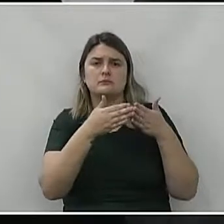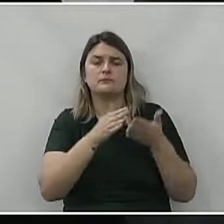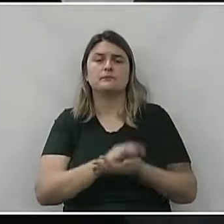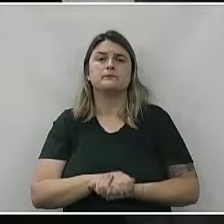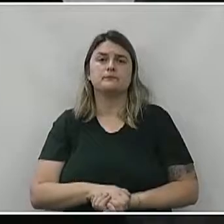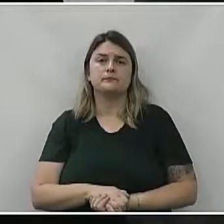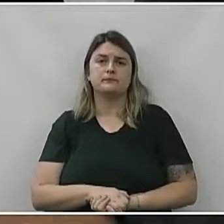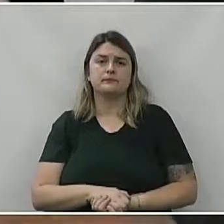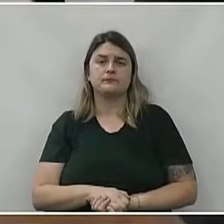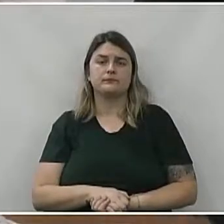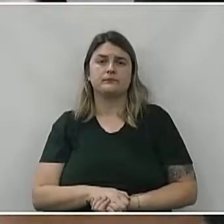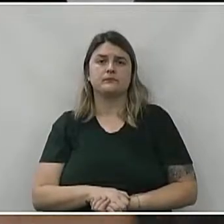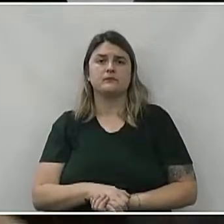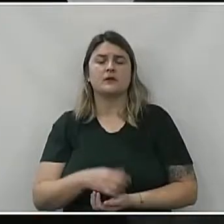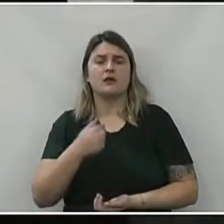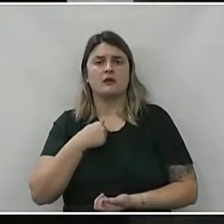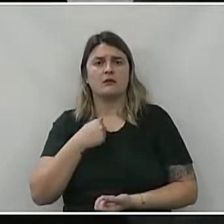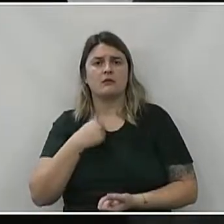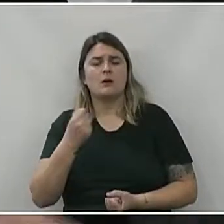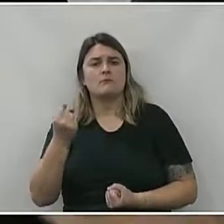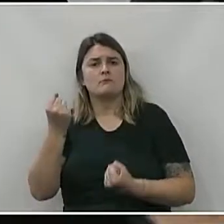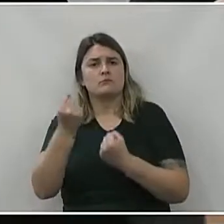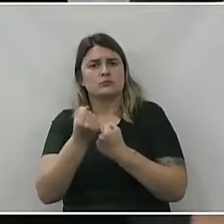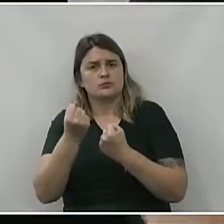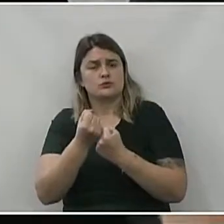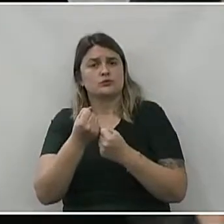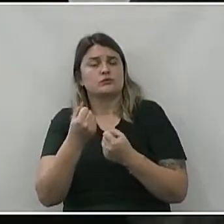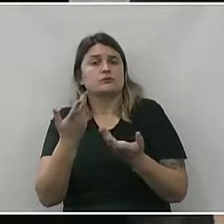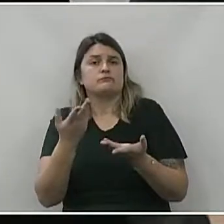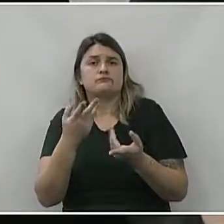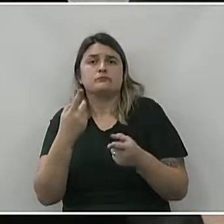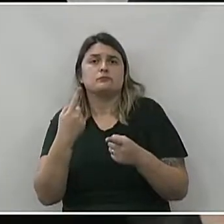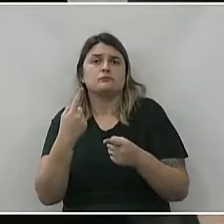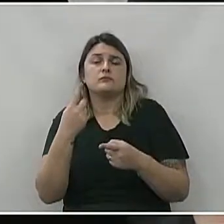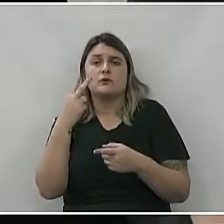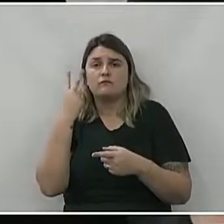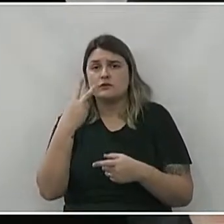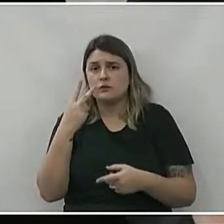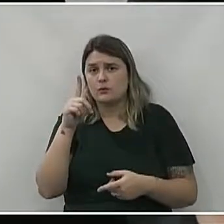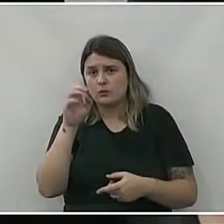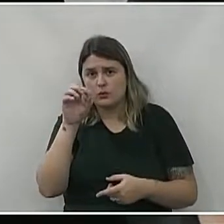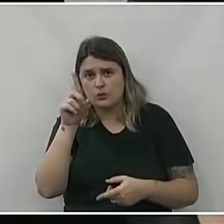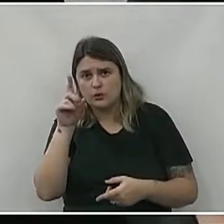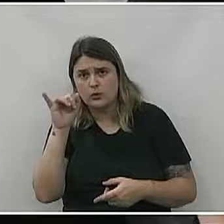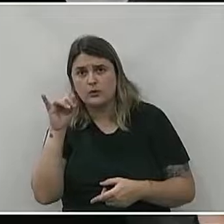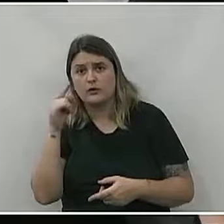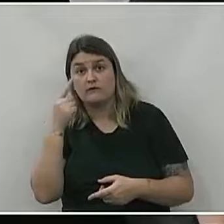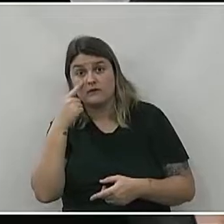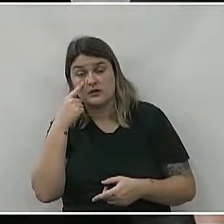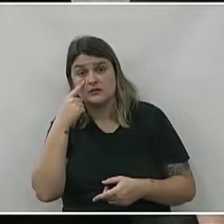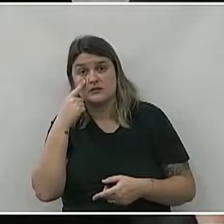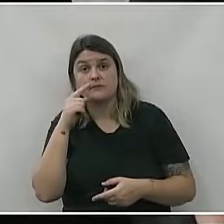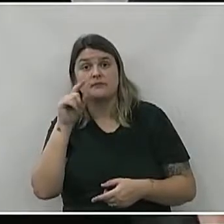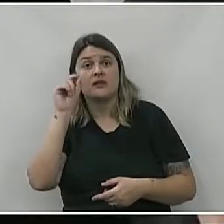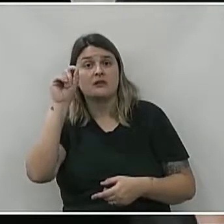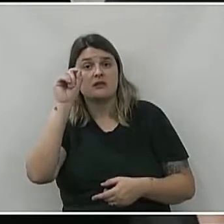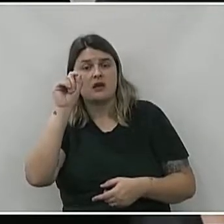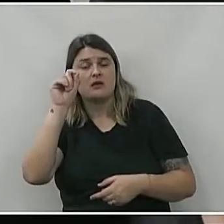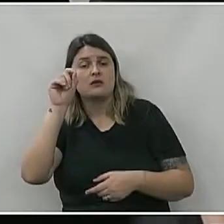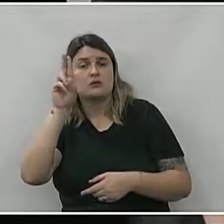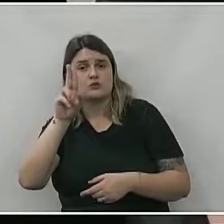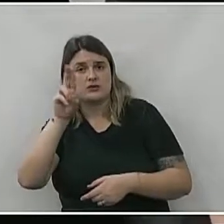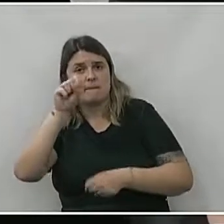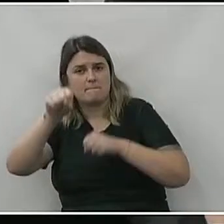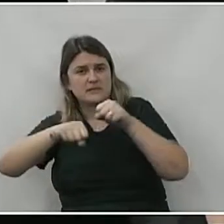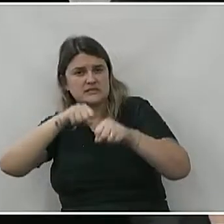requerimento e reforçar a questão também, vereador Godoy, de bicicletas que